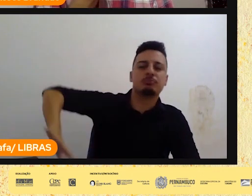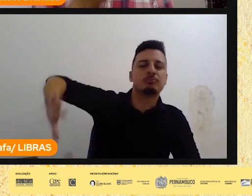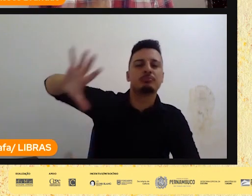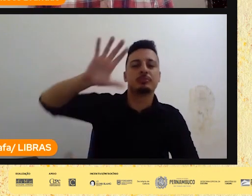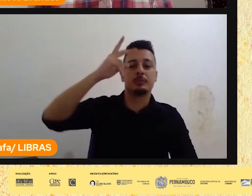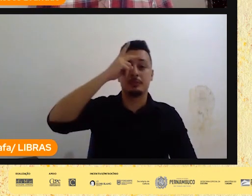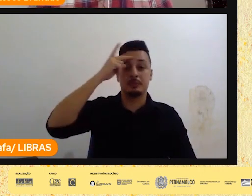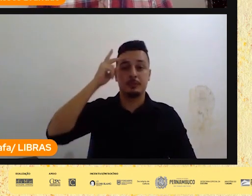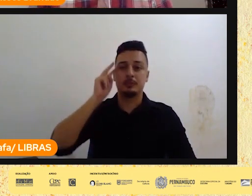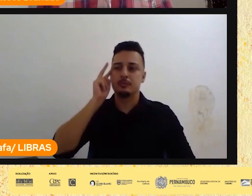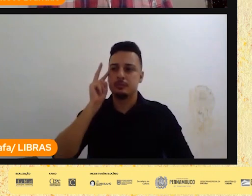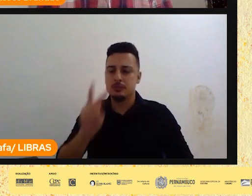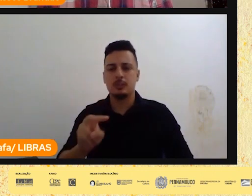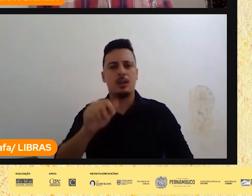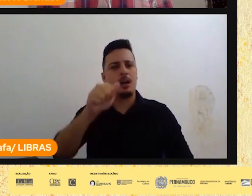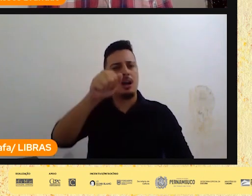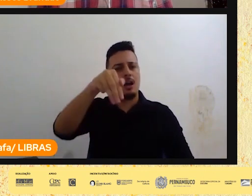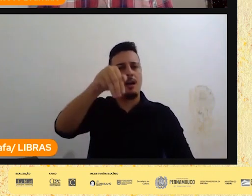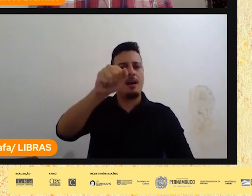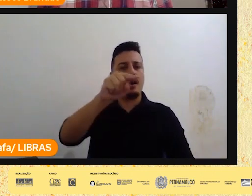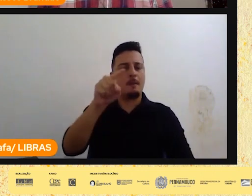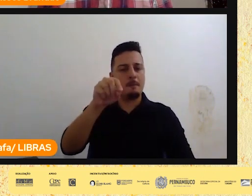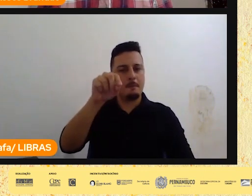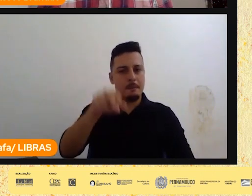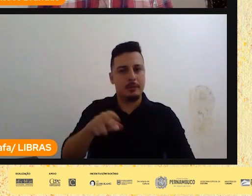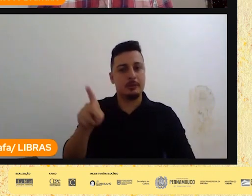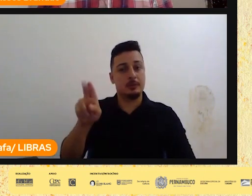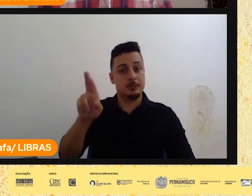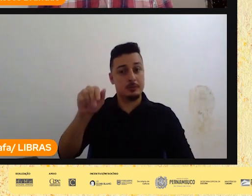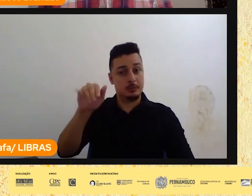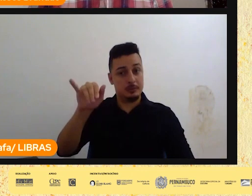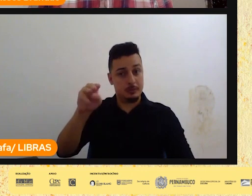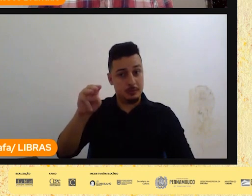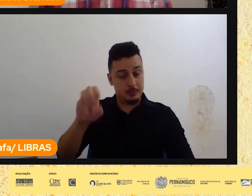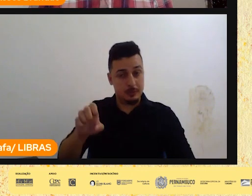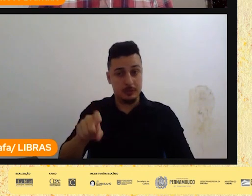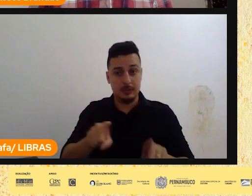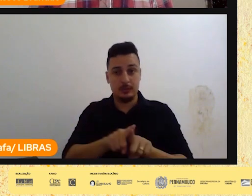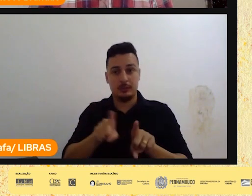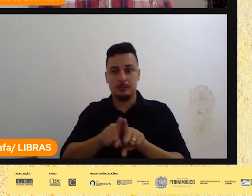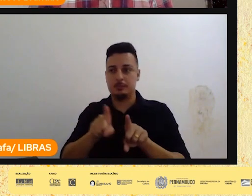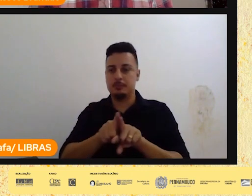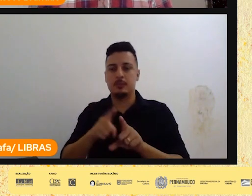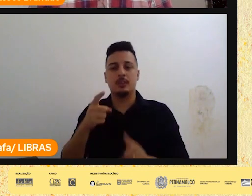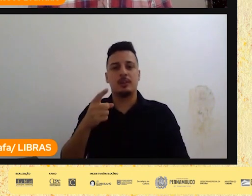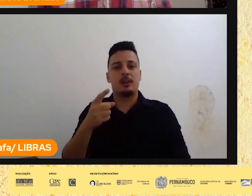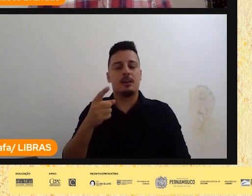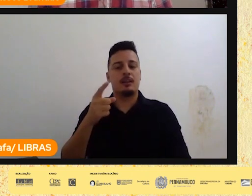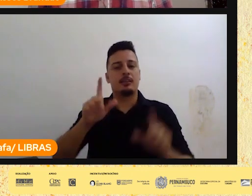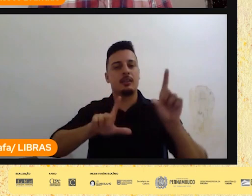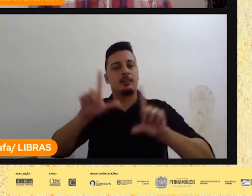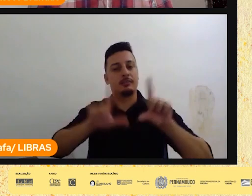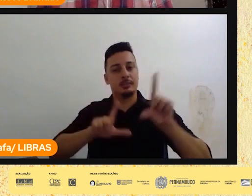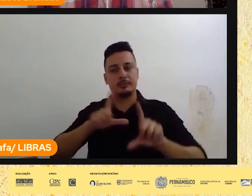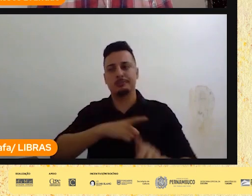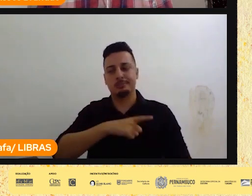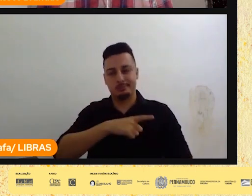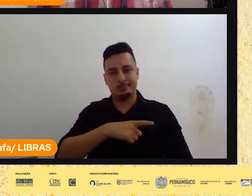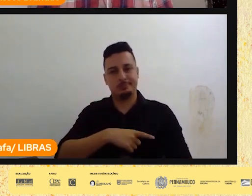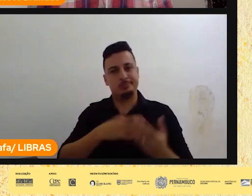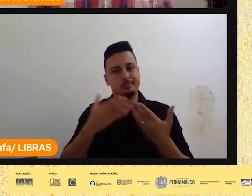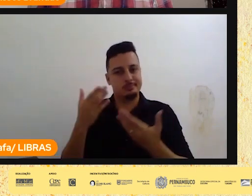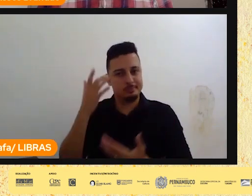Amazon Prime, no Look, e passou na Globo aqui, Nordeste, passou também na Paraíba e alguns estados aqui do Nordeste.